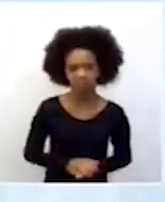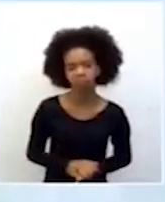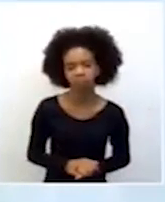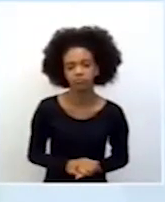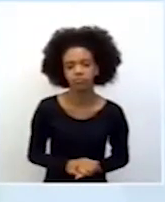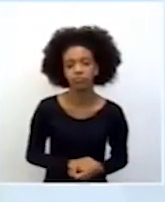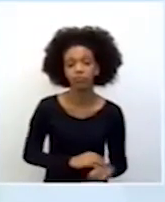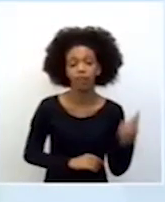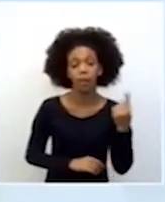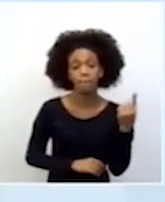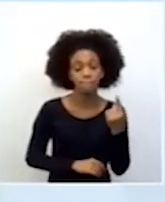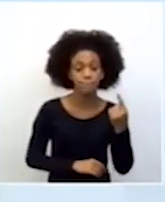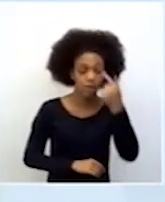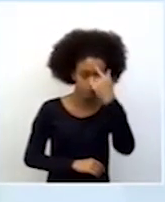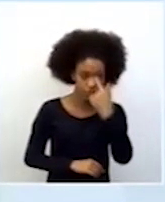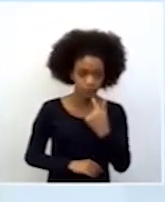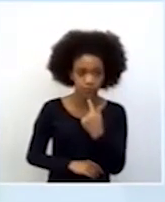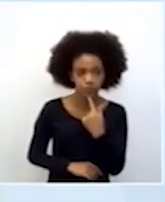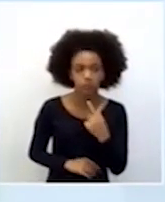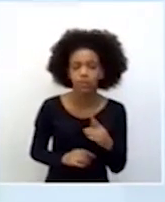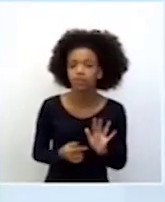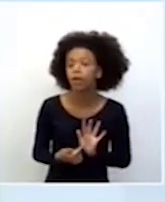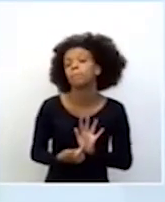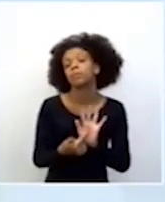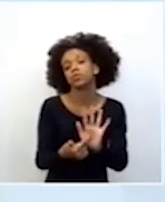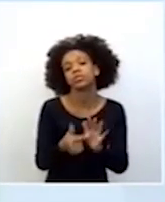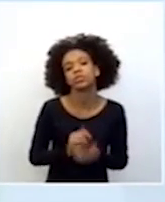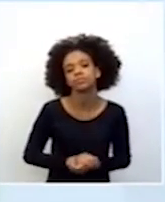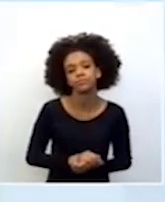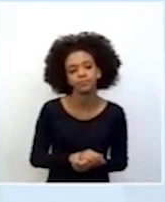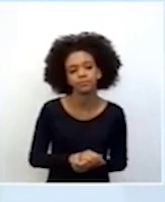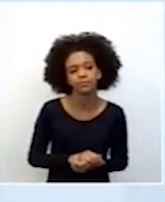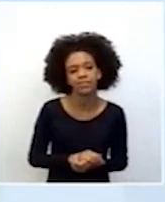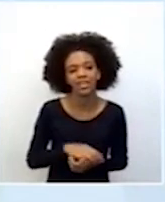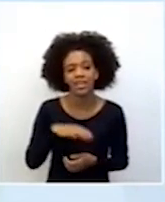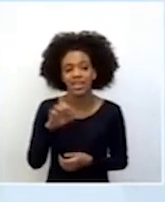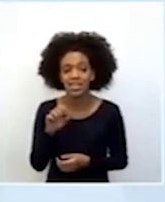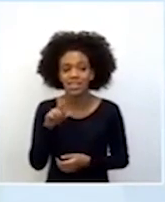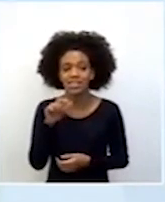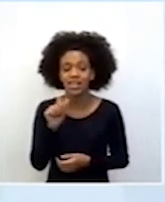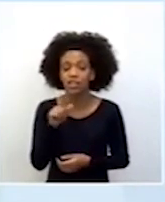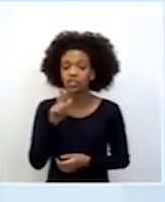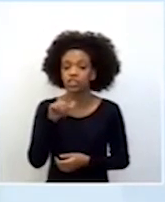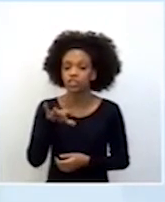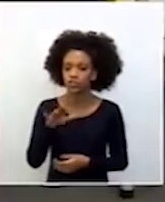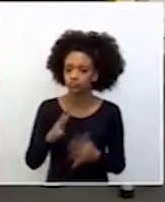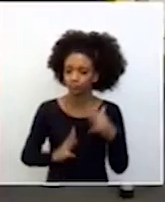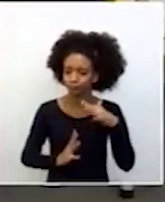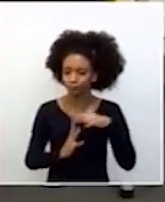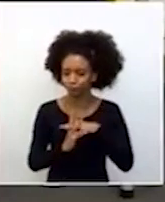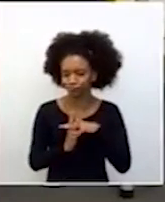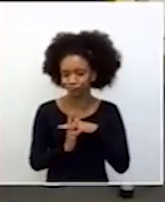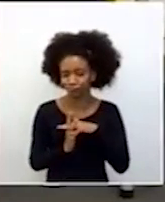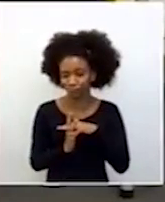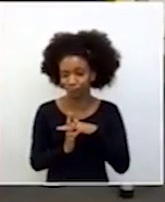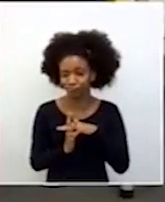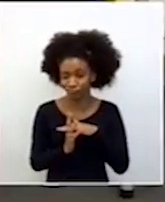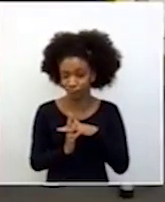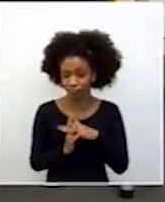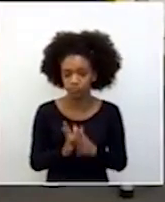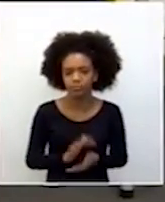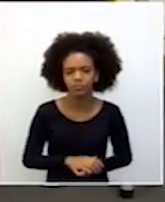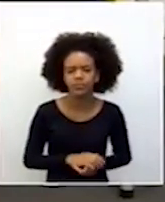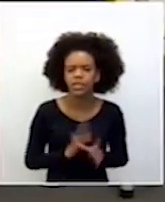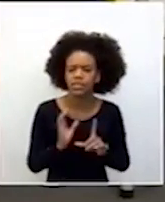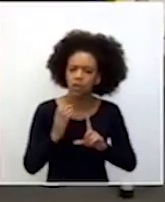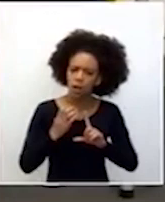primeira característica que a gente vai pontuar é o exagero. Então, deixa eu ver se eu entendi. As charges, elas